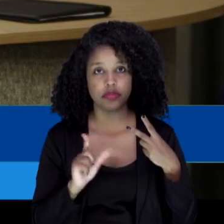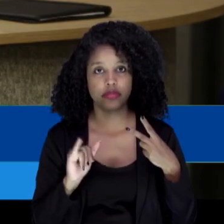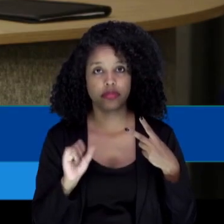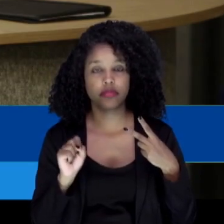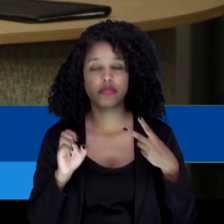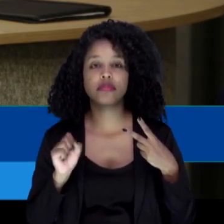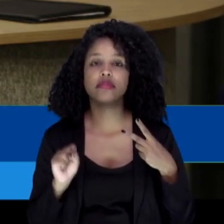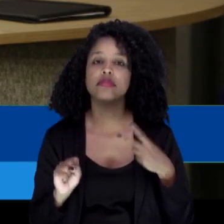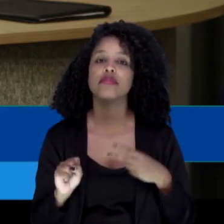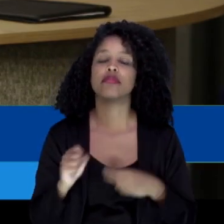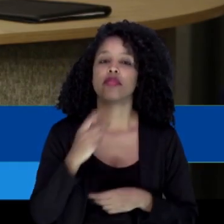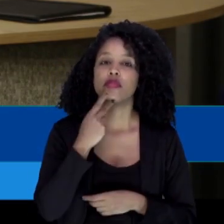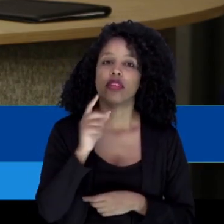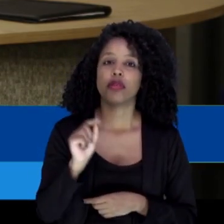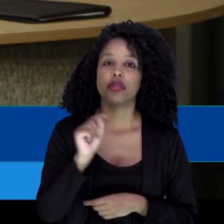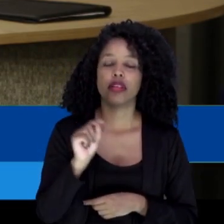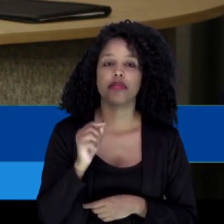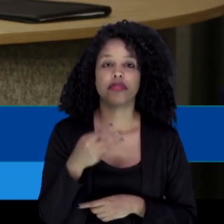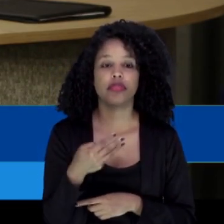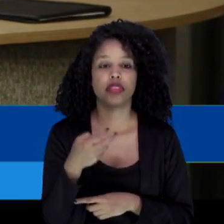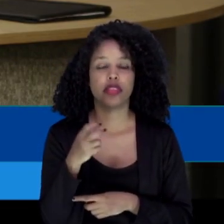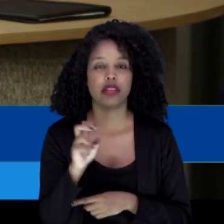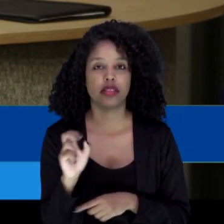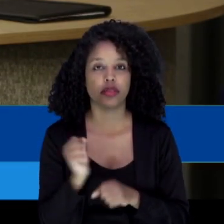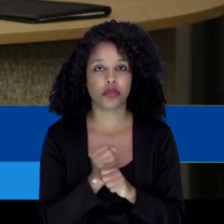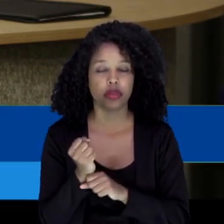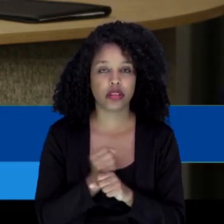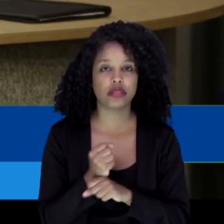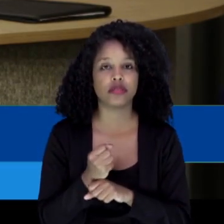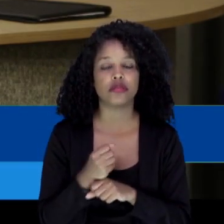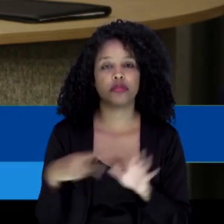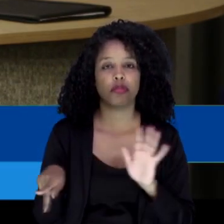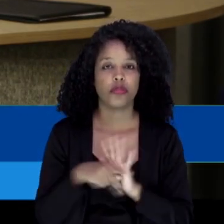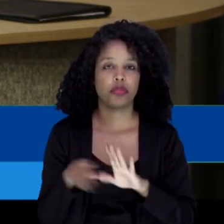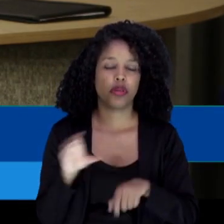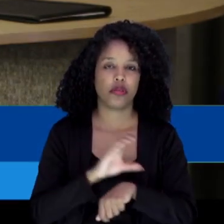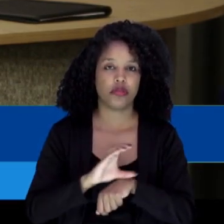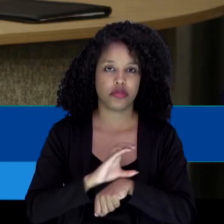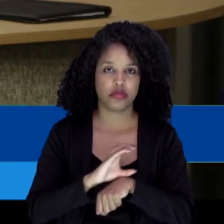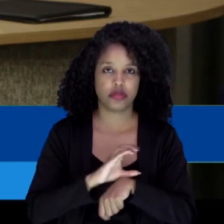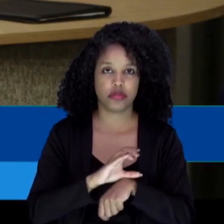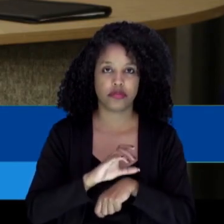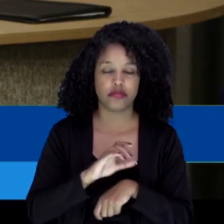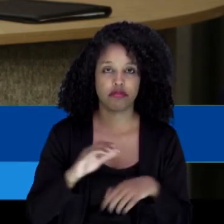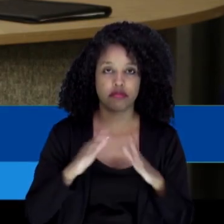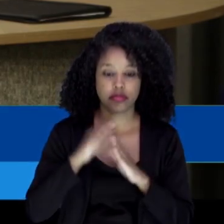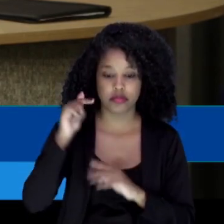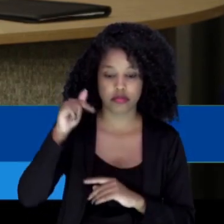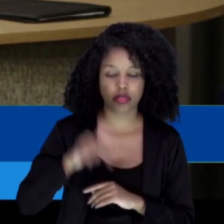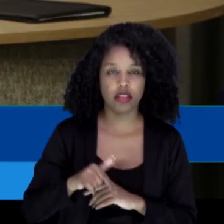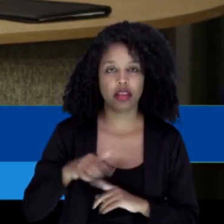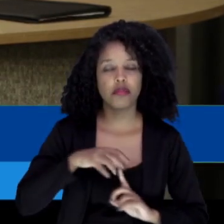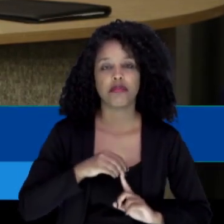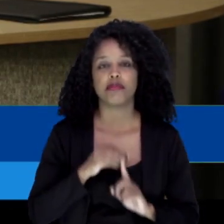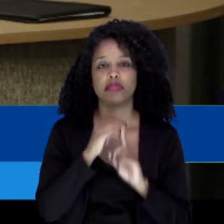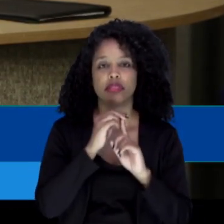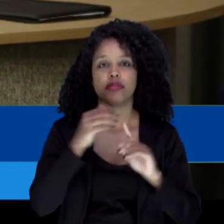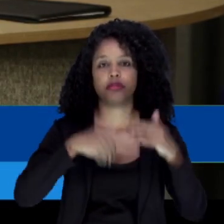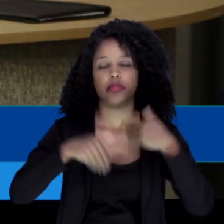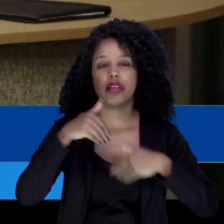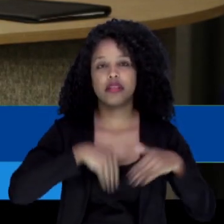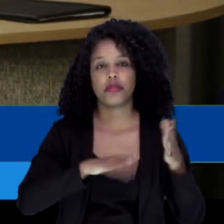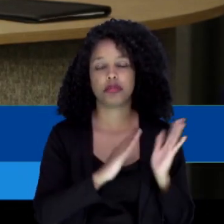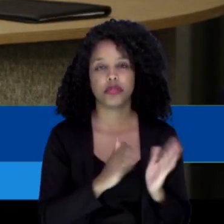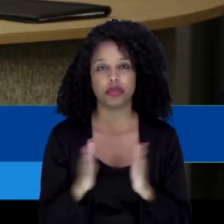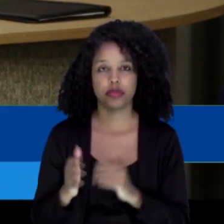dos 35 anos da Constituição Federal e citar que essa casa foi protagonista nesse processo foi